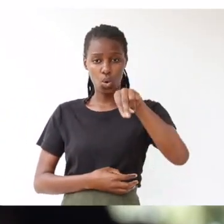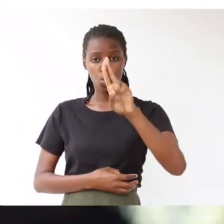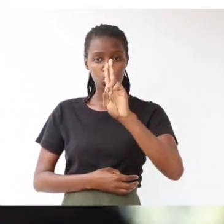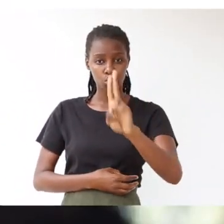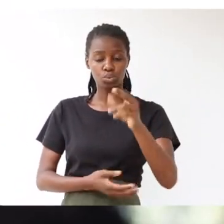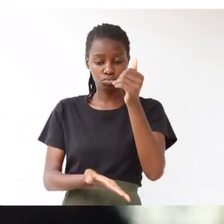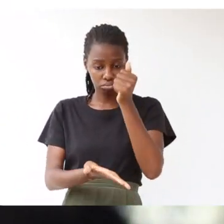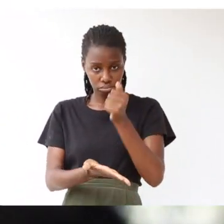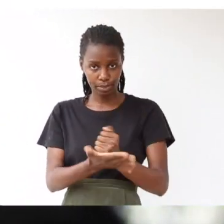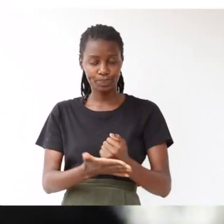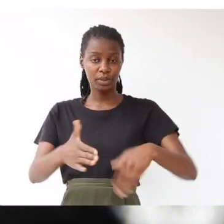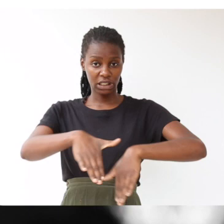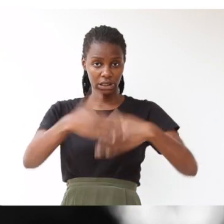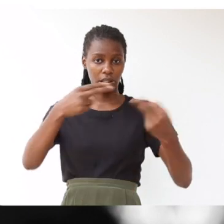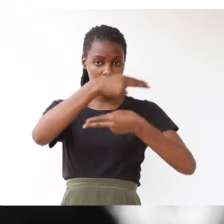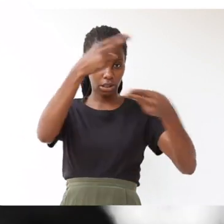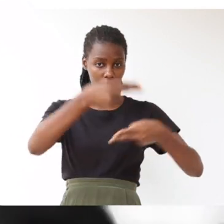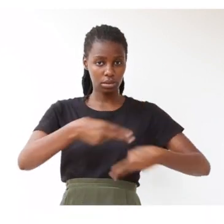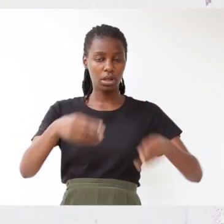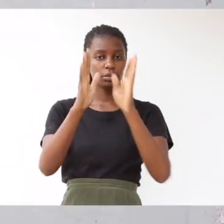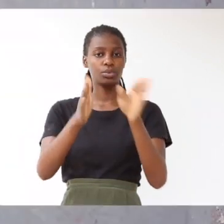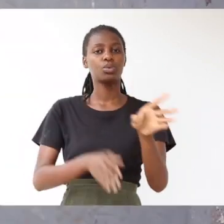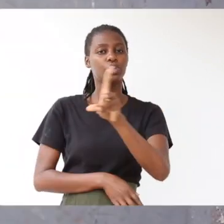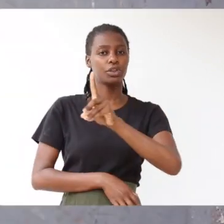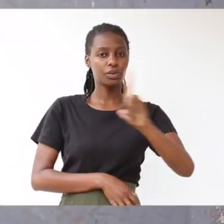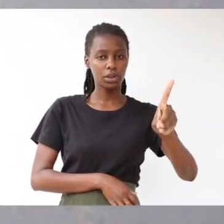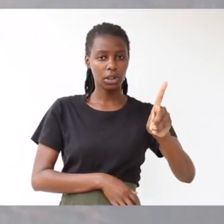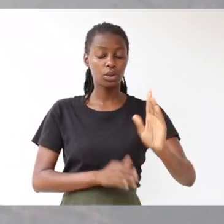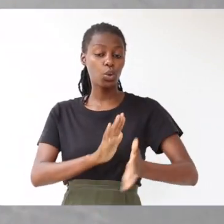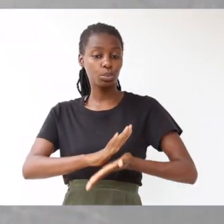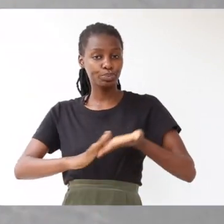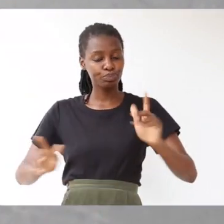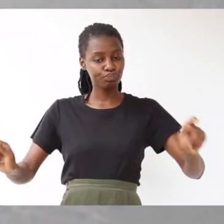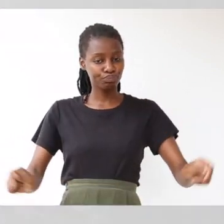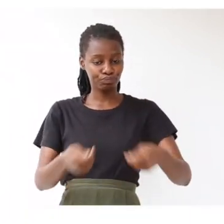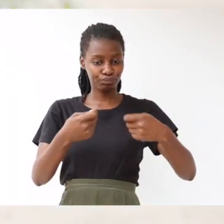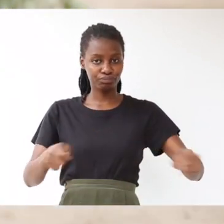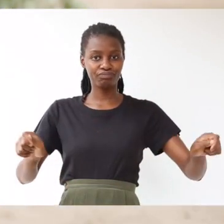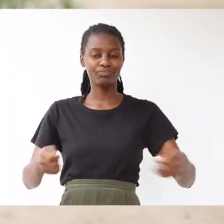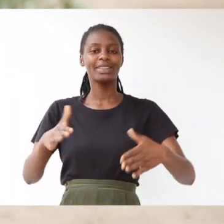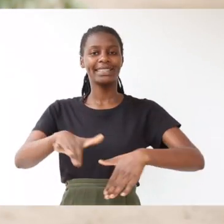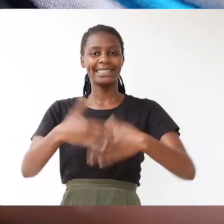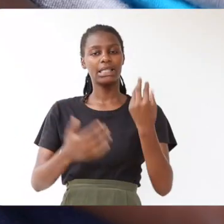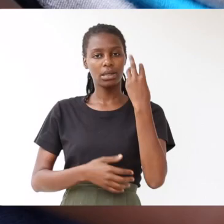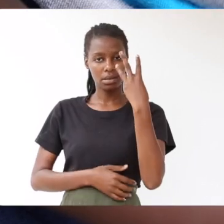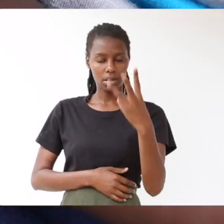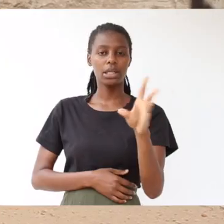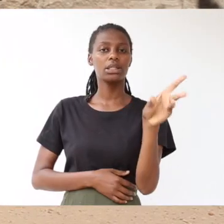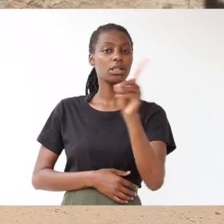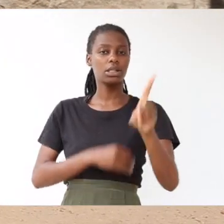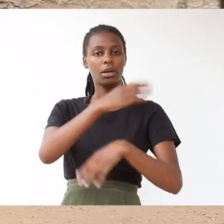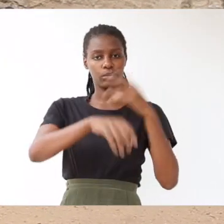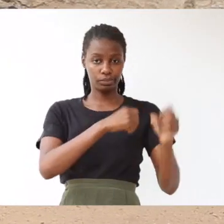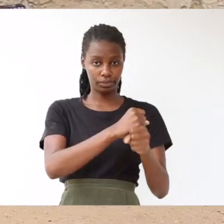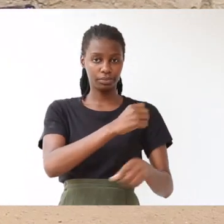Nações Unidas instituiu o Dia Internacional das Pessoas com Deficiência, que passou a ser comemorado no dia 3 de dezembro